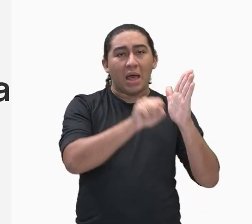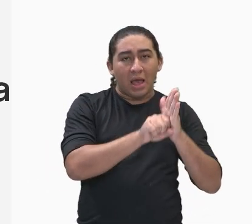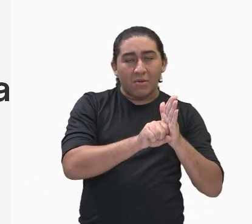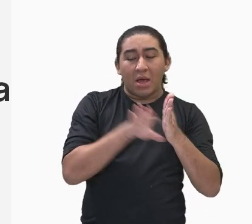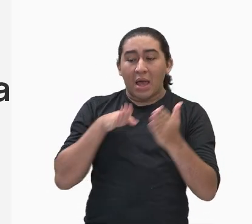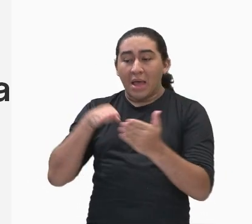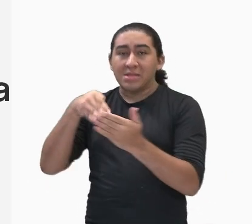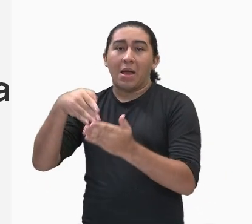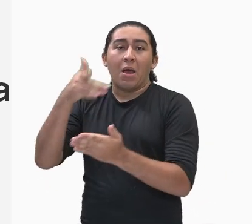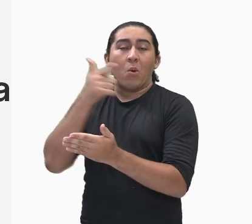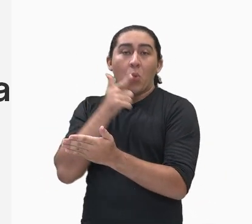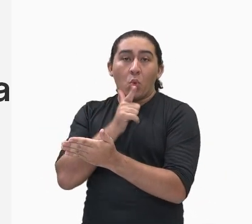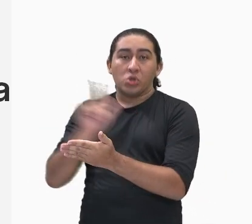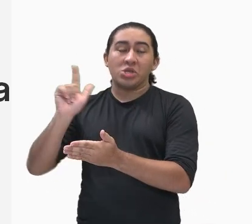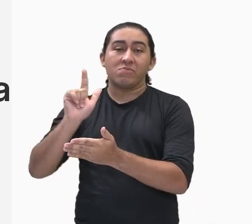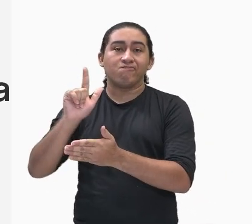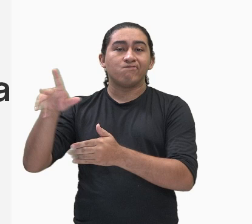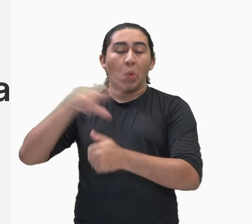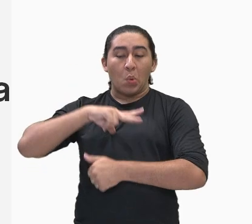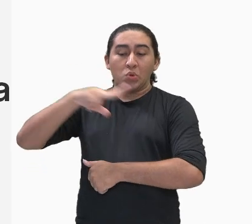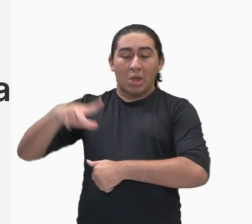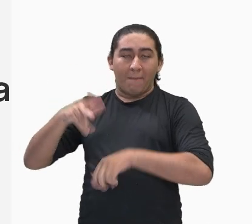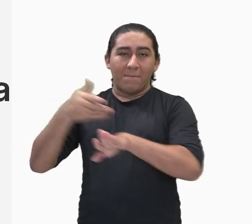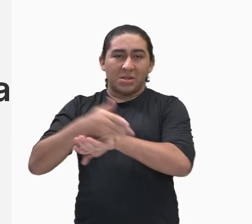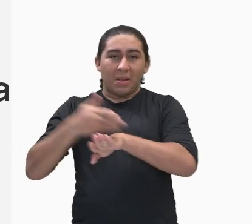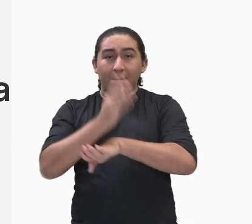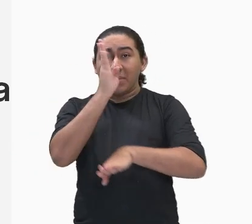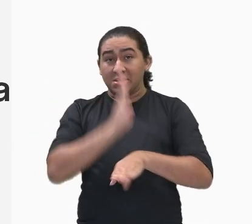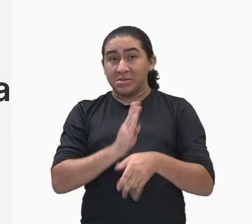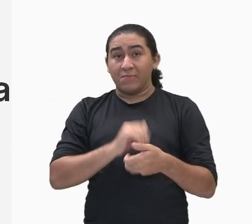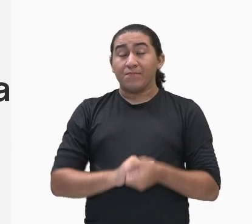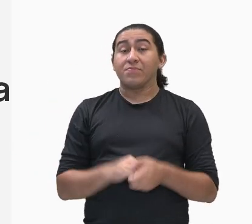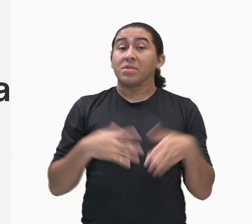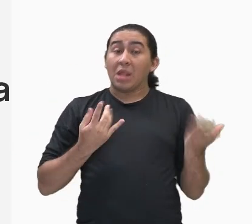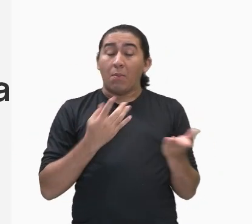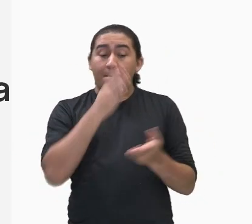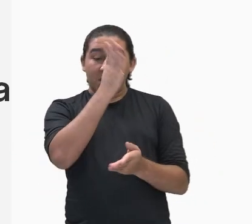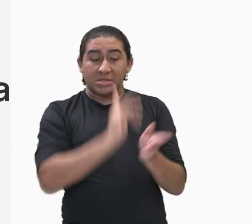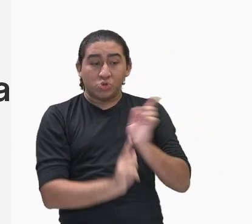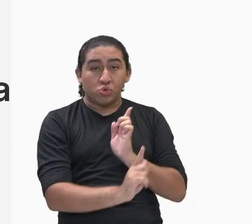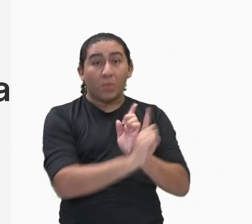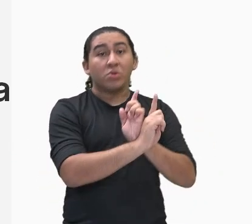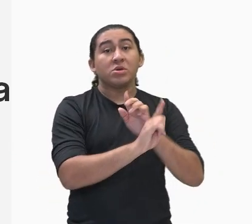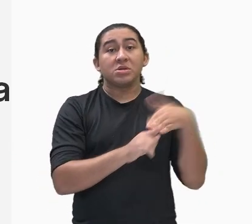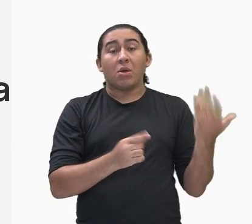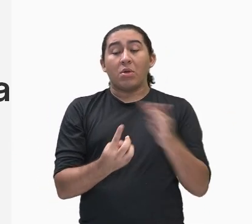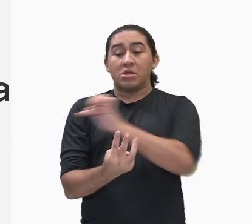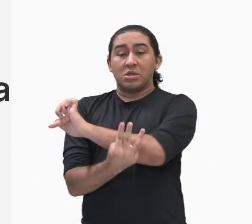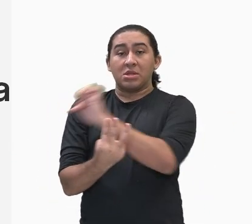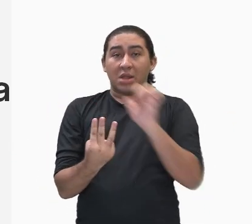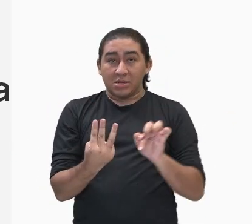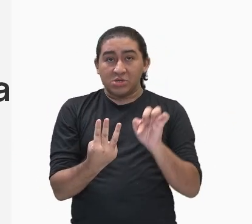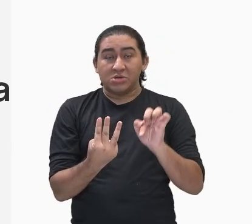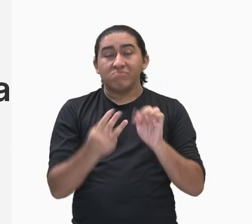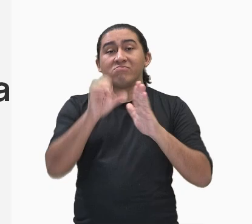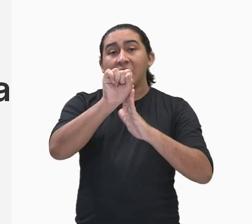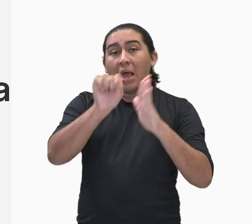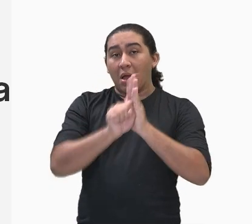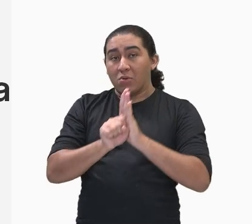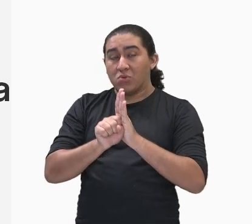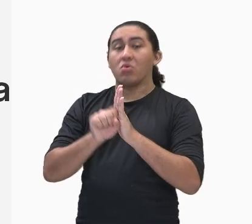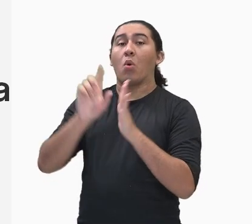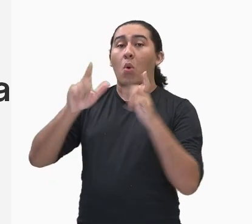Então, nós vemos que quando o Brasil foi descoberto, então ficaram 3 séculos